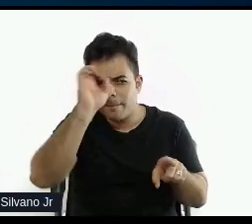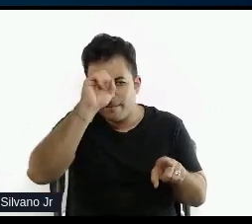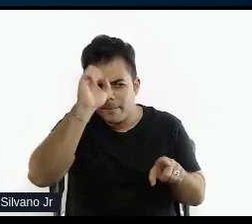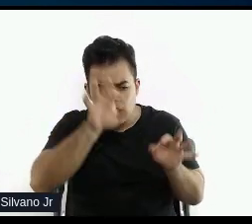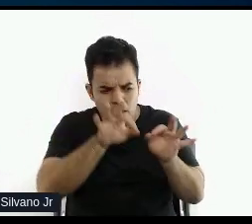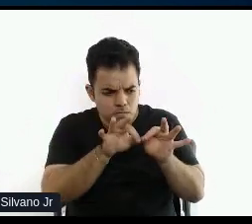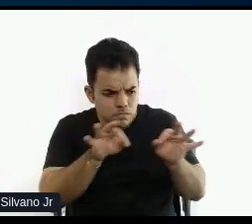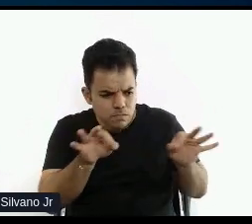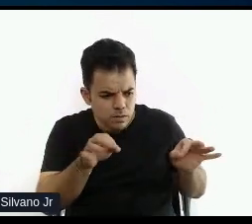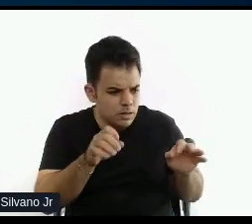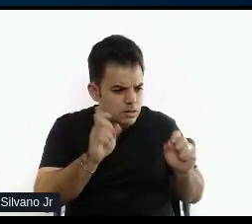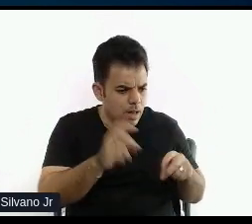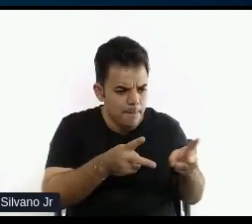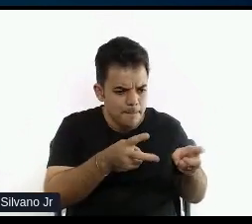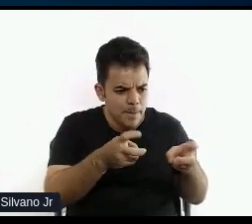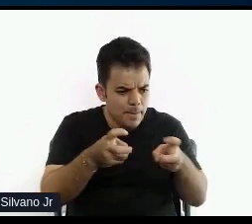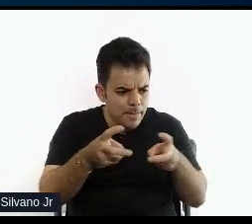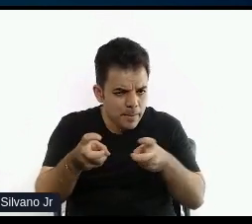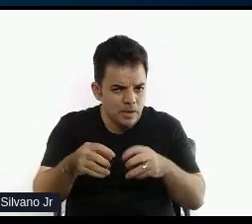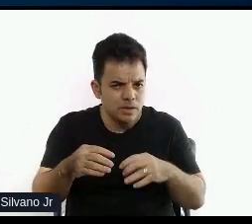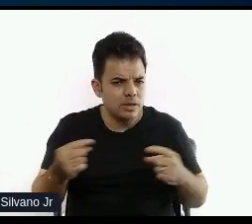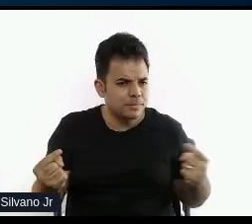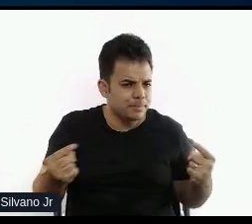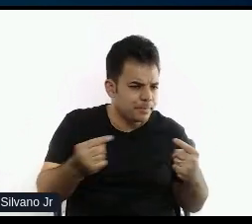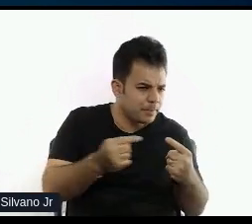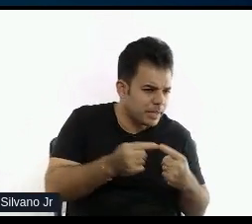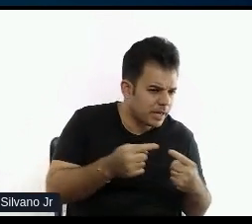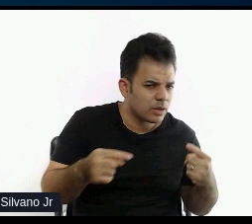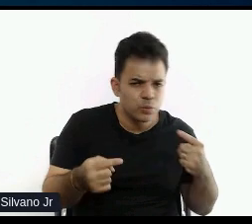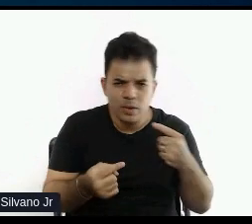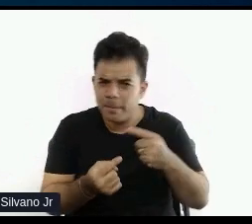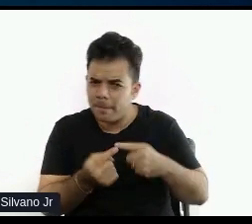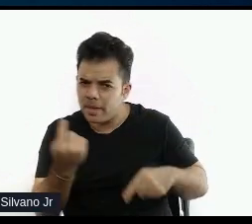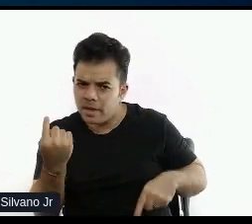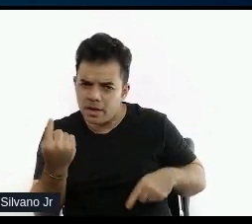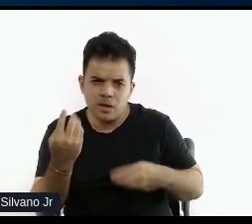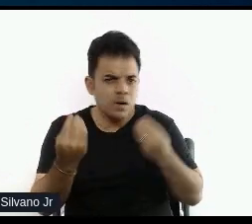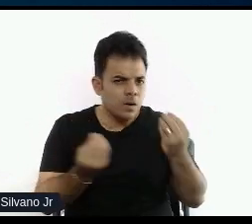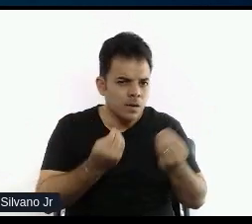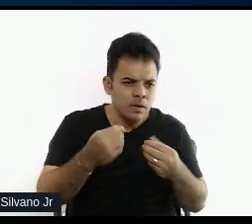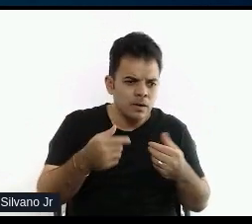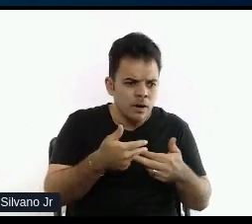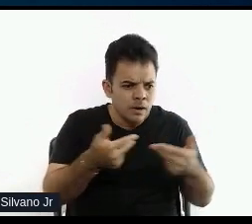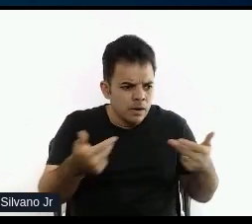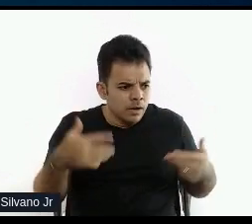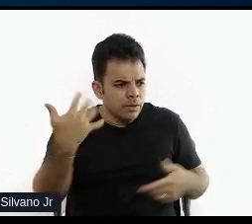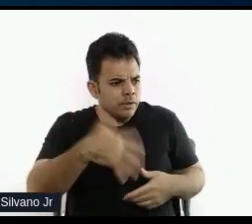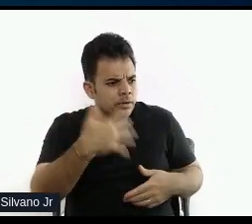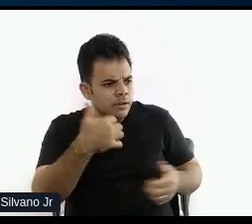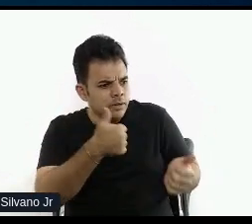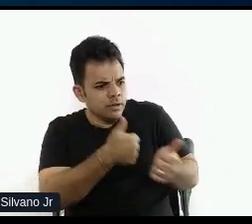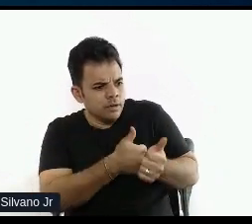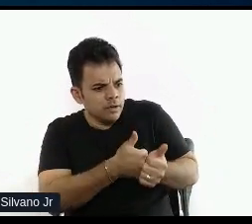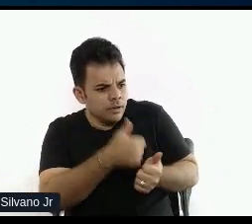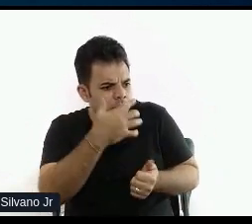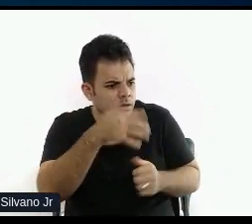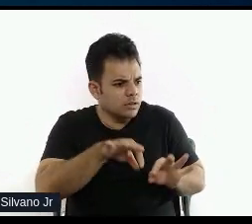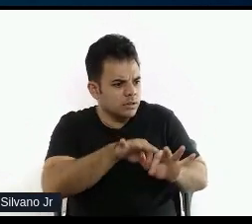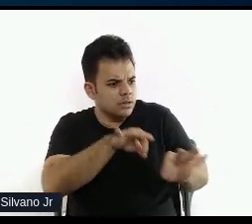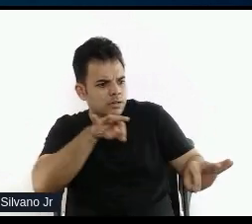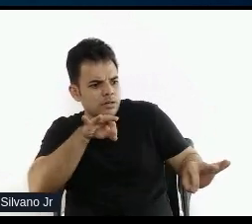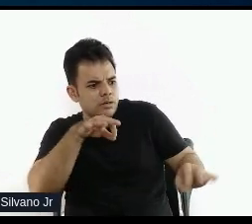pegando coisas que estão relacionadas, coisas que não estão relacionadas, coisas mais próximas, coisas mais distantes. E esses